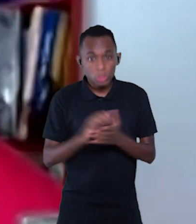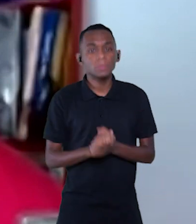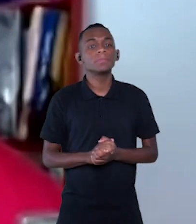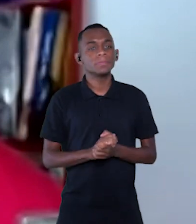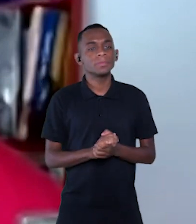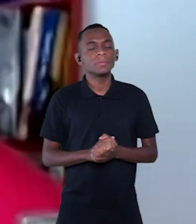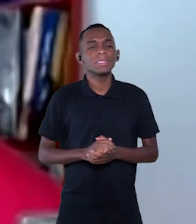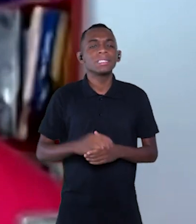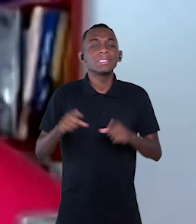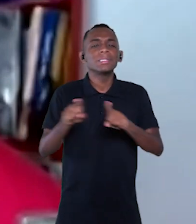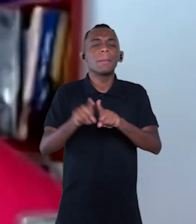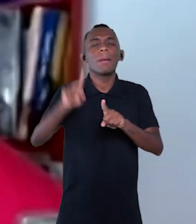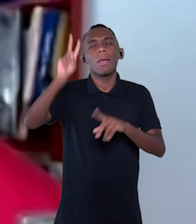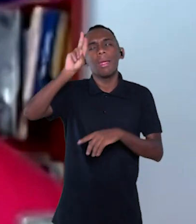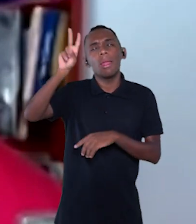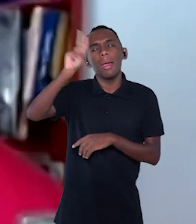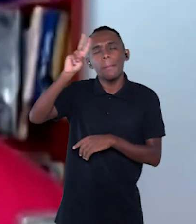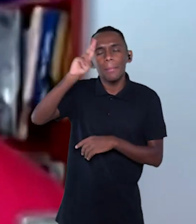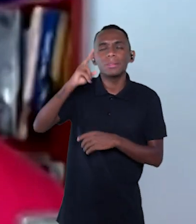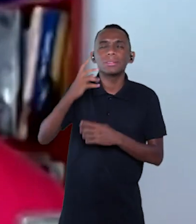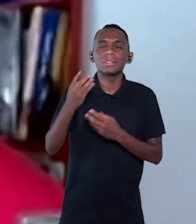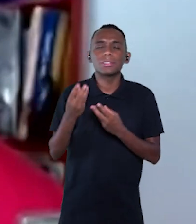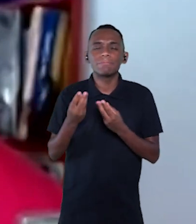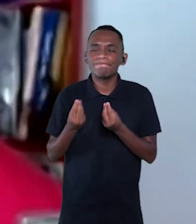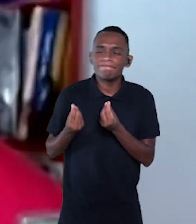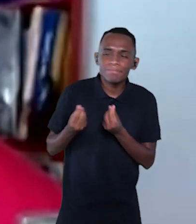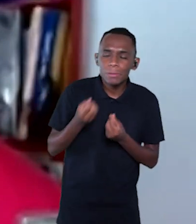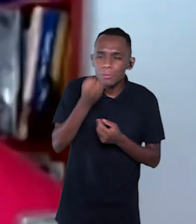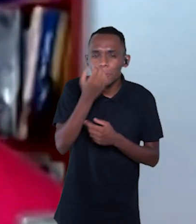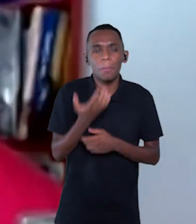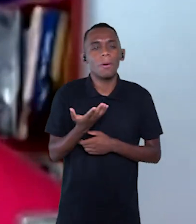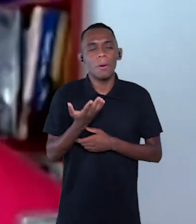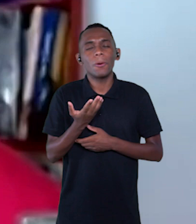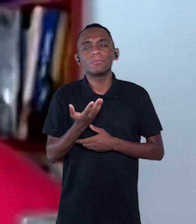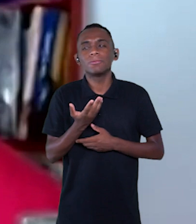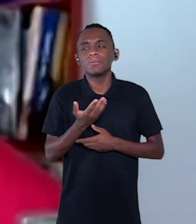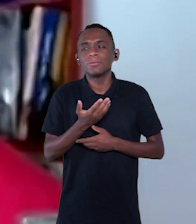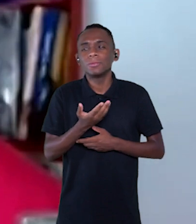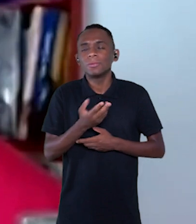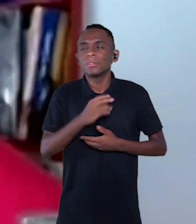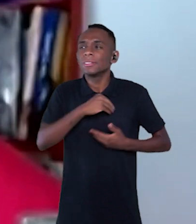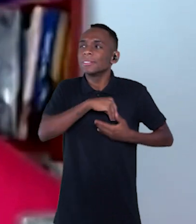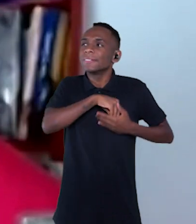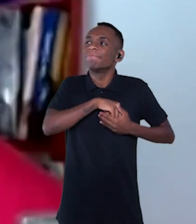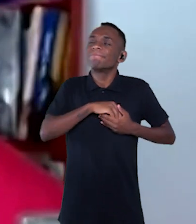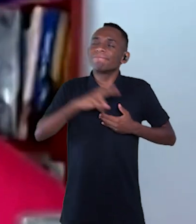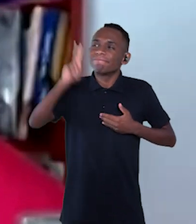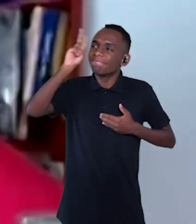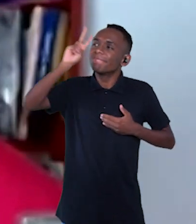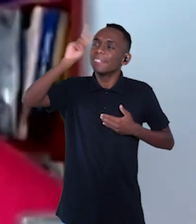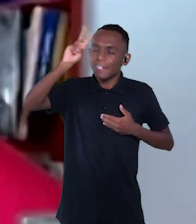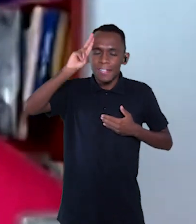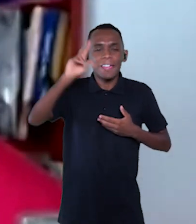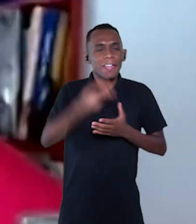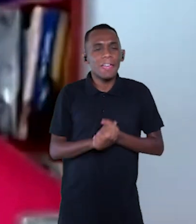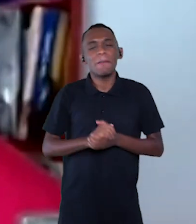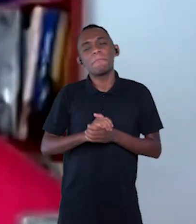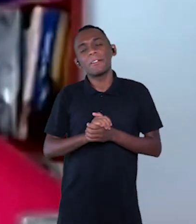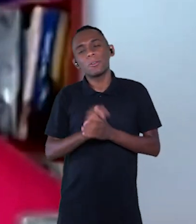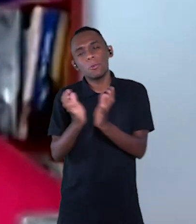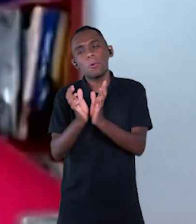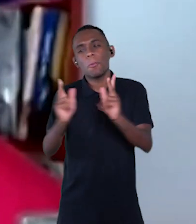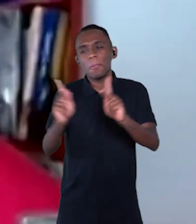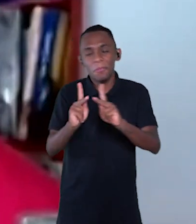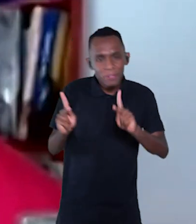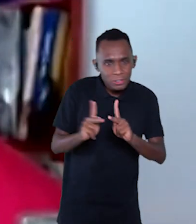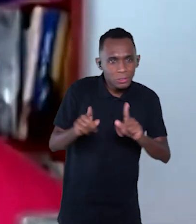assim, muito, muito doces e guardadas num cantinho muito especial aqui do coração, em relação aos meus